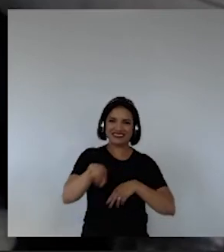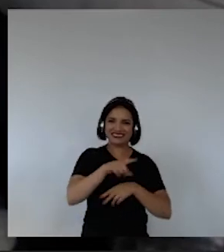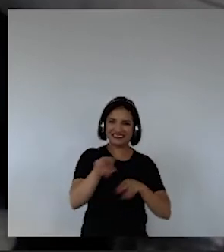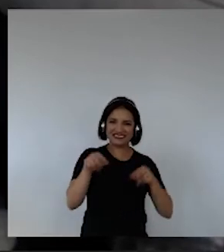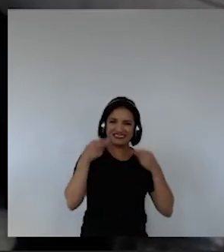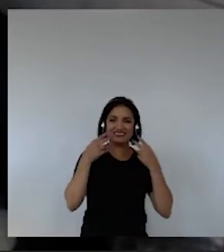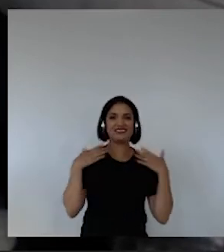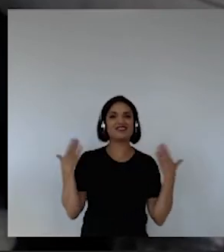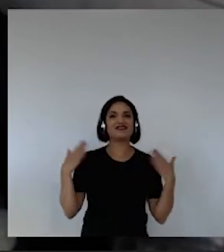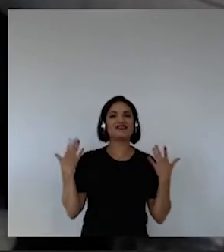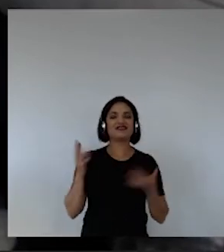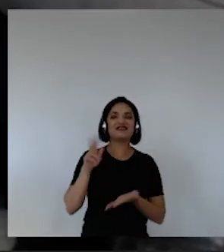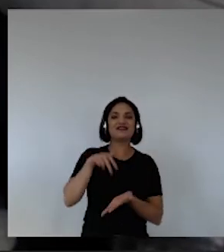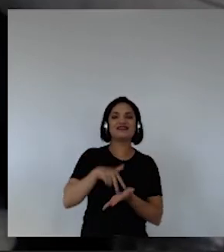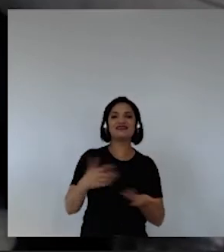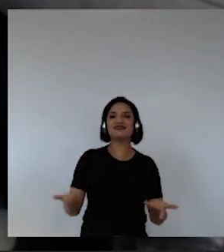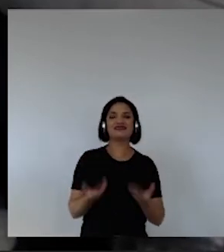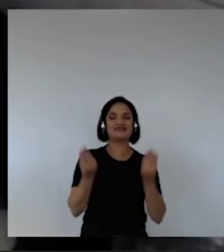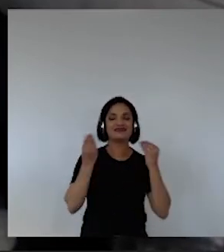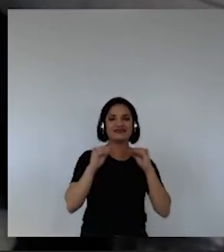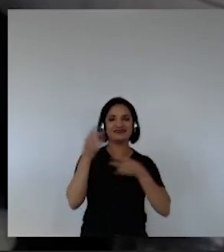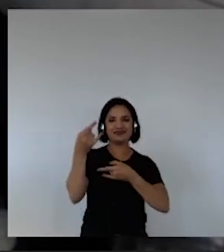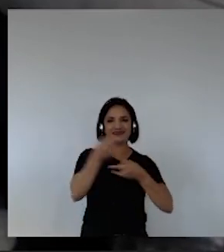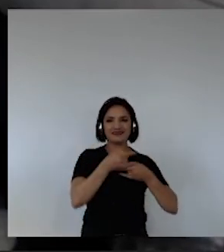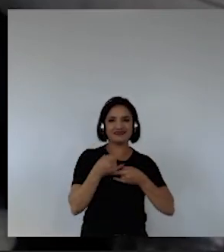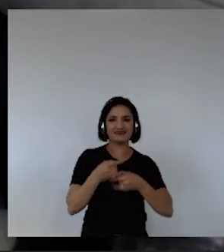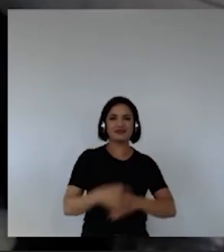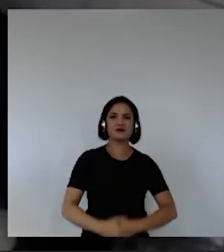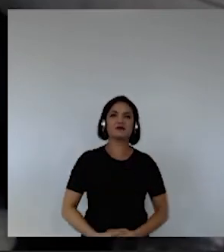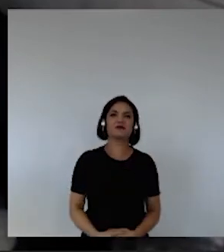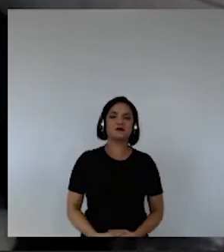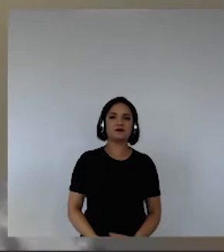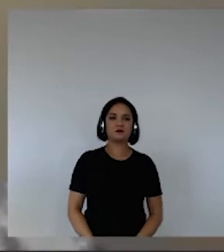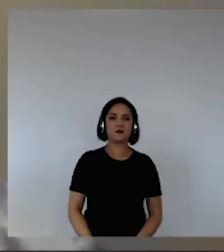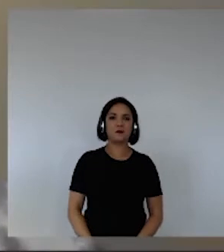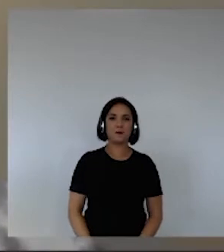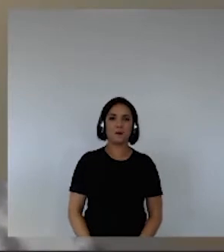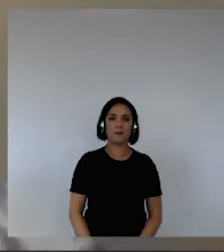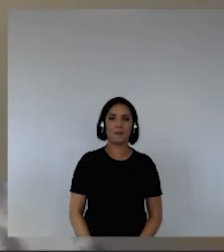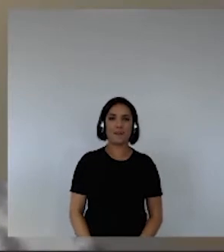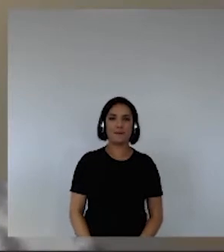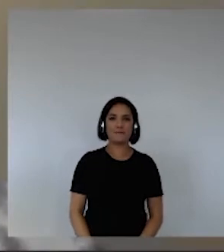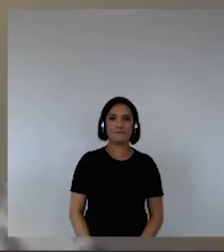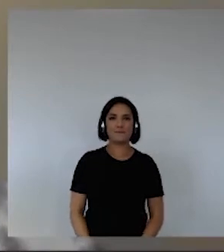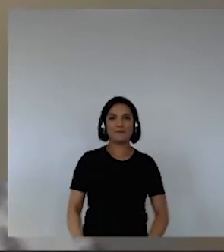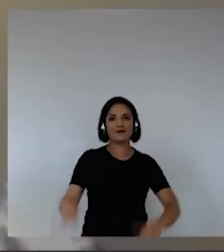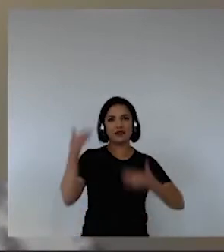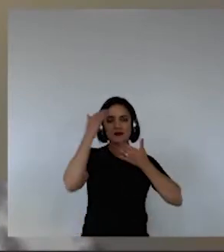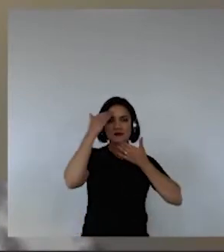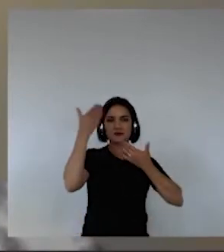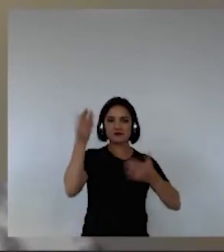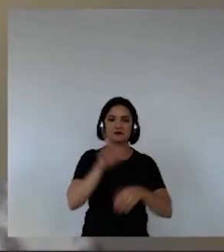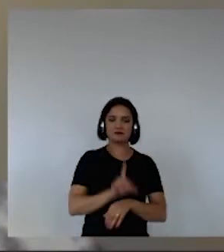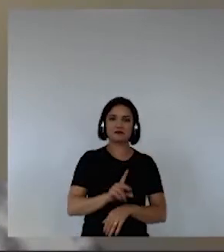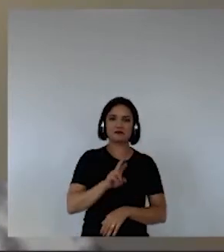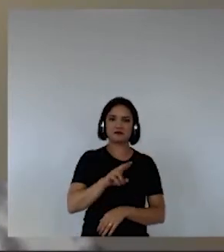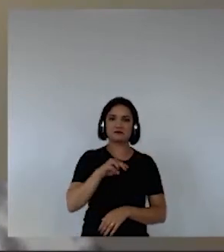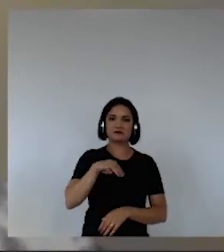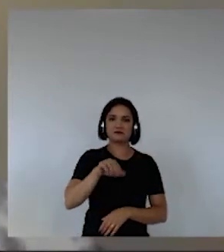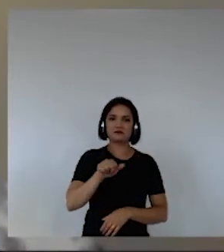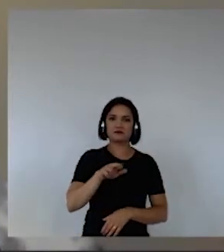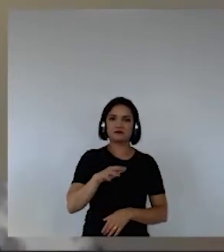todos e é uma alegria estar aqui nesse painel. Excelentes palavras. Muito obrigado, doutor Márcio